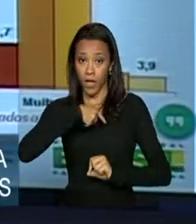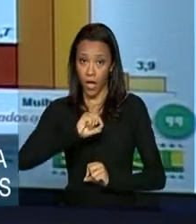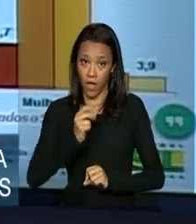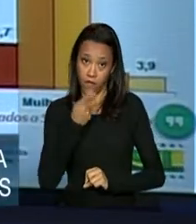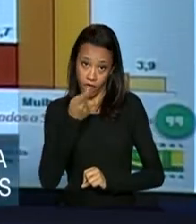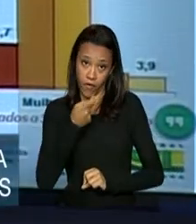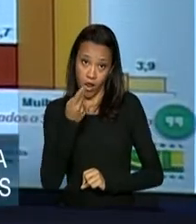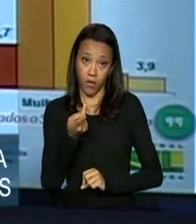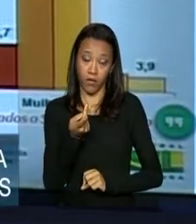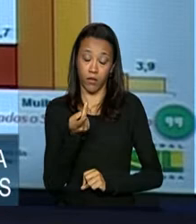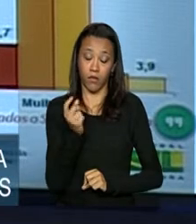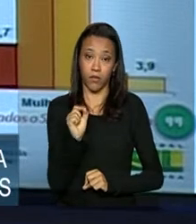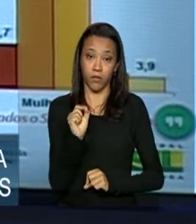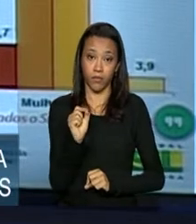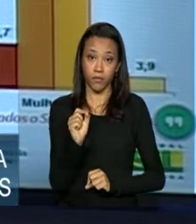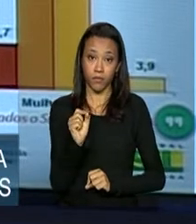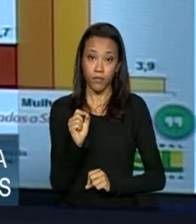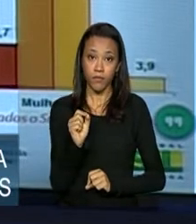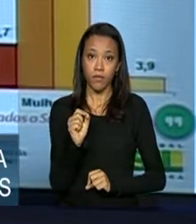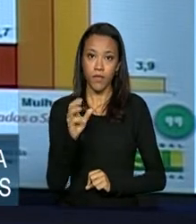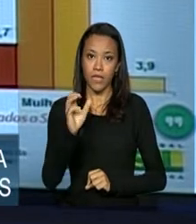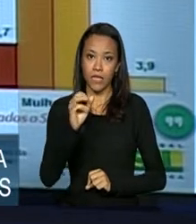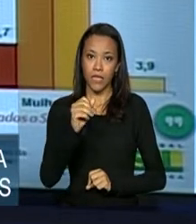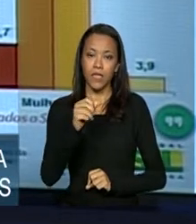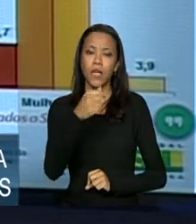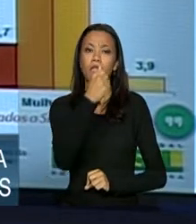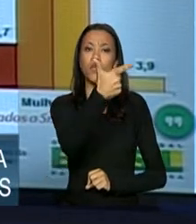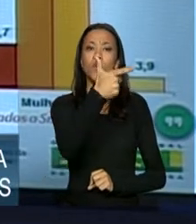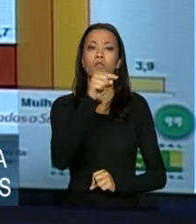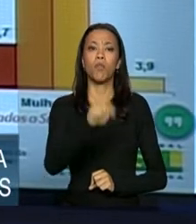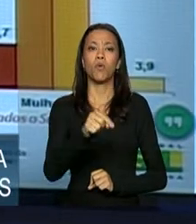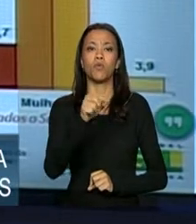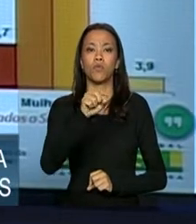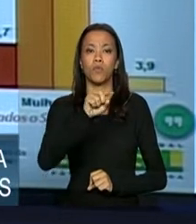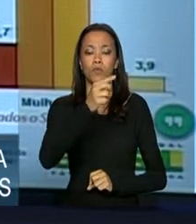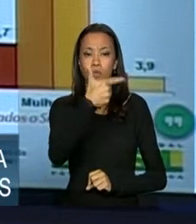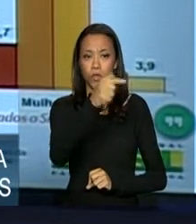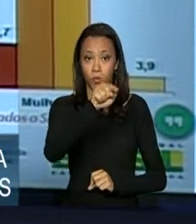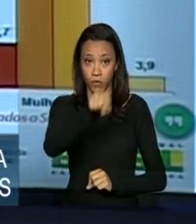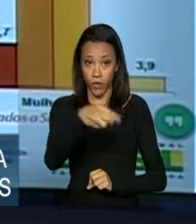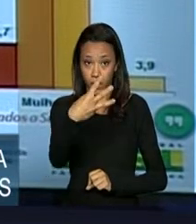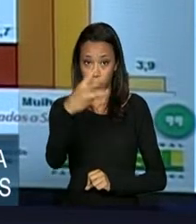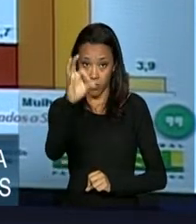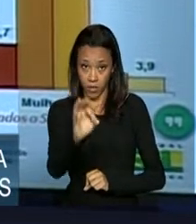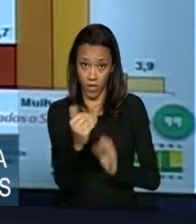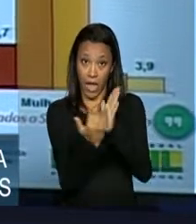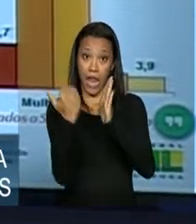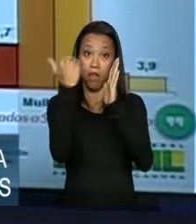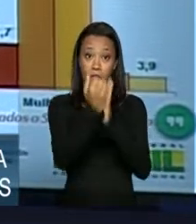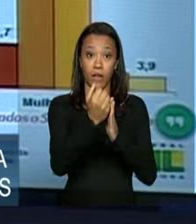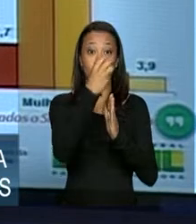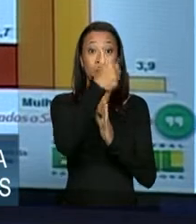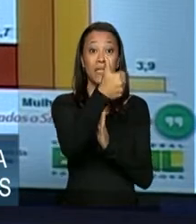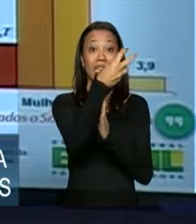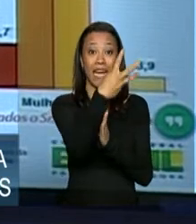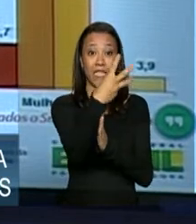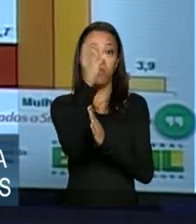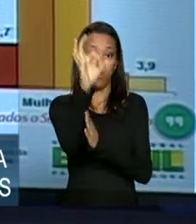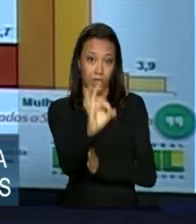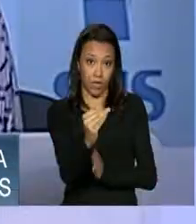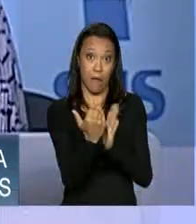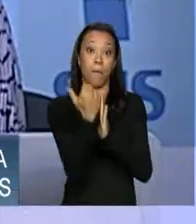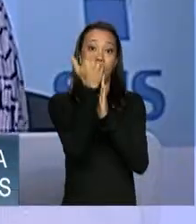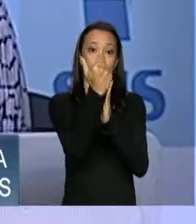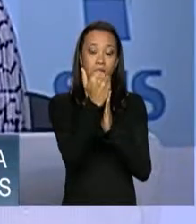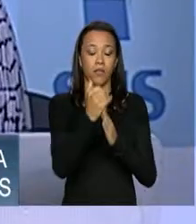que consome muito teor elevado de sal, é 2,3%. Consumo elevado, 13%. E o consumo